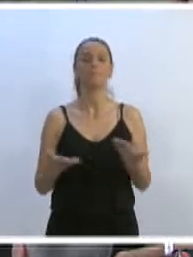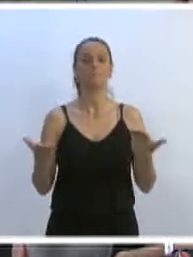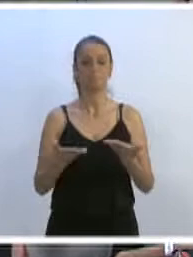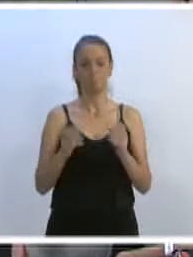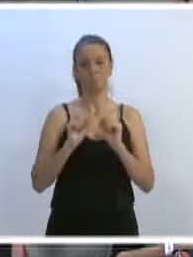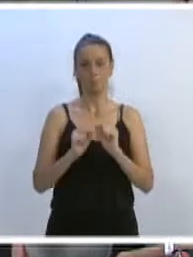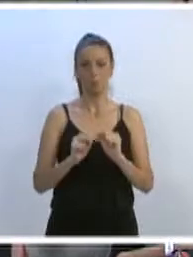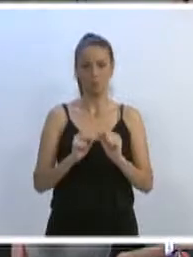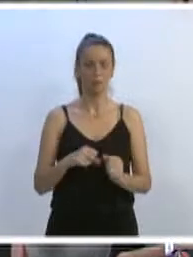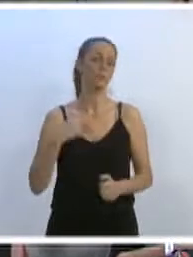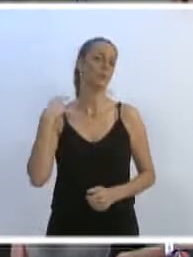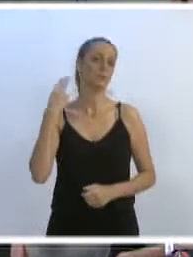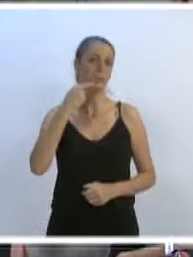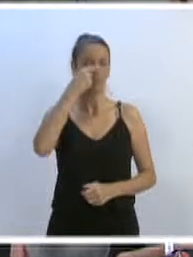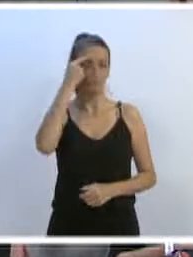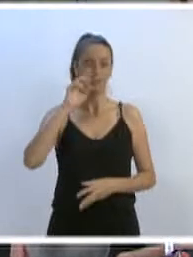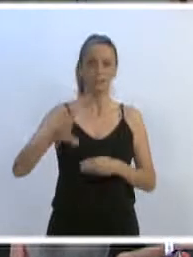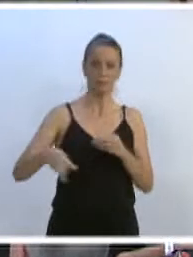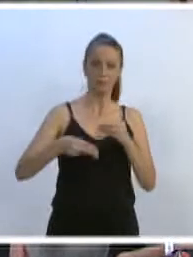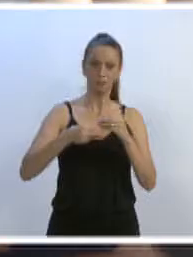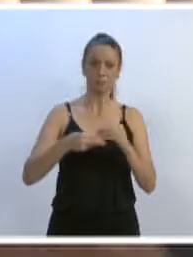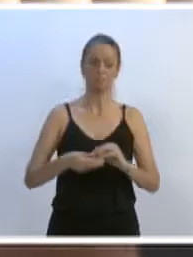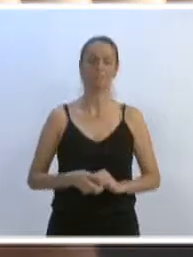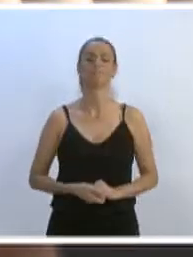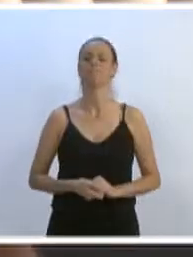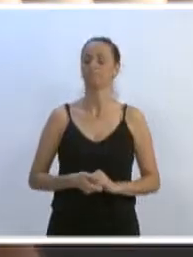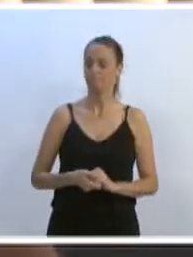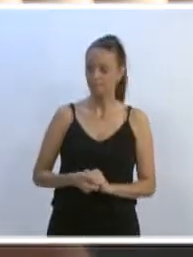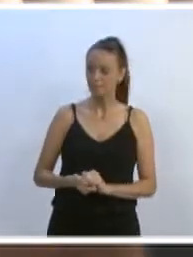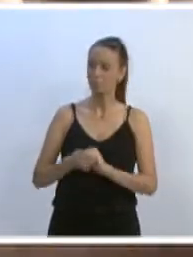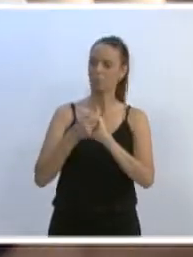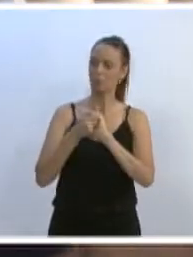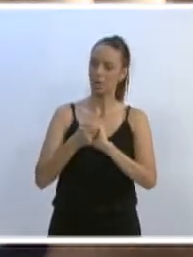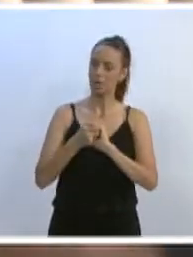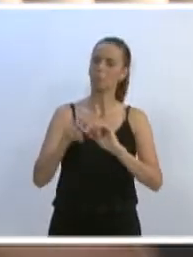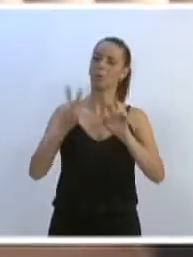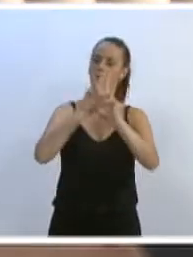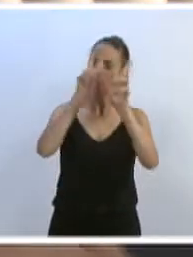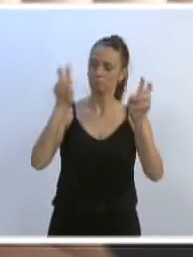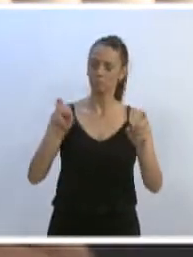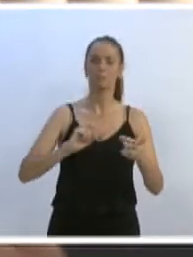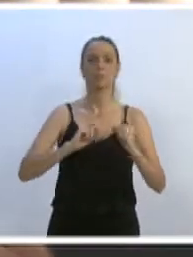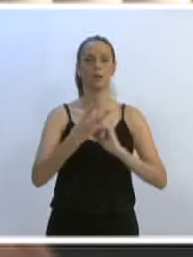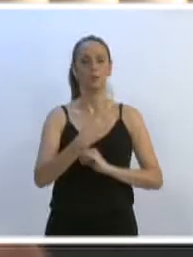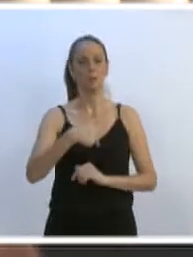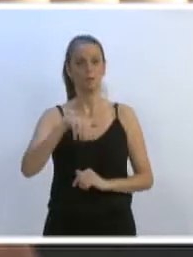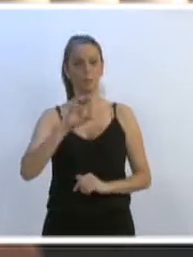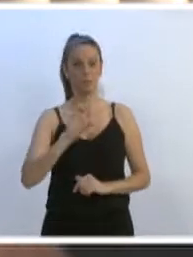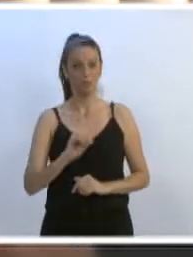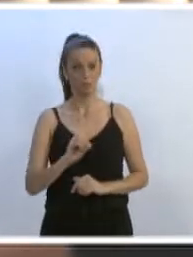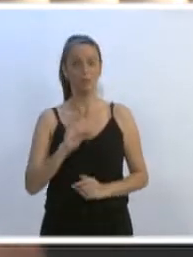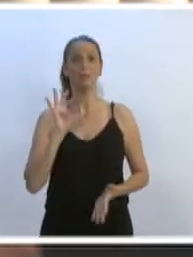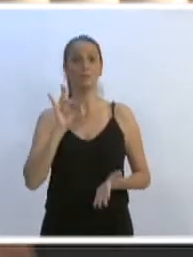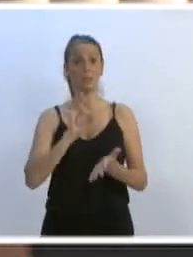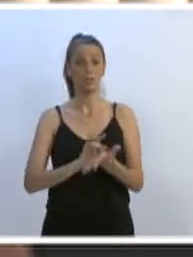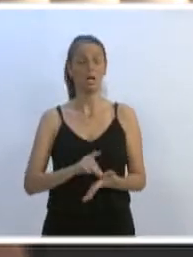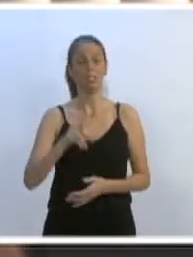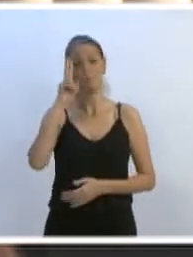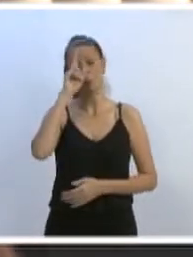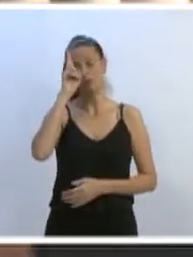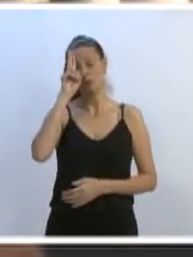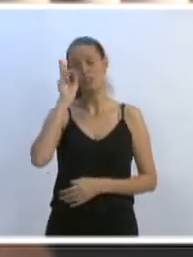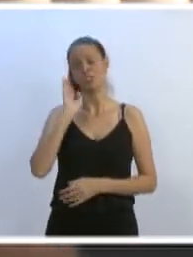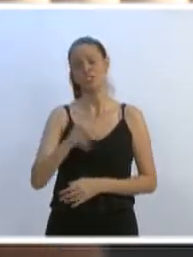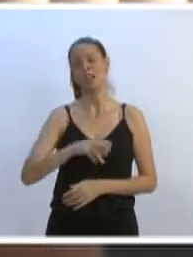vereador ailton 18 o vereador parabéns por esse tema br-470 pra gente é uma história de muitos e muitos